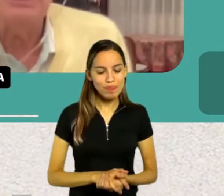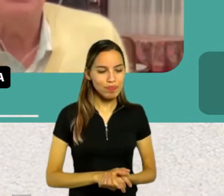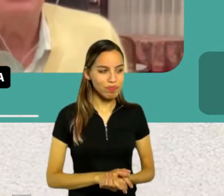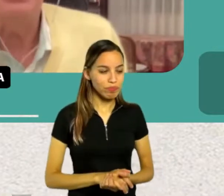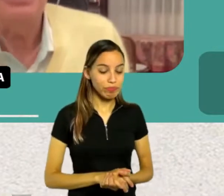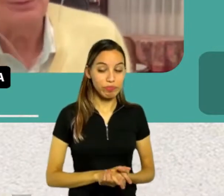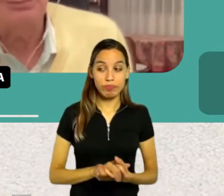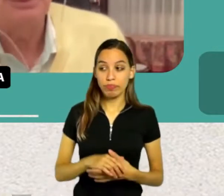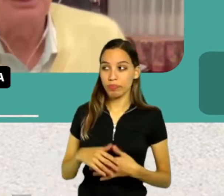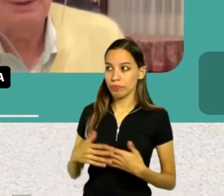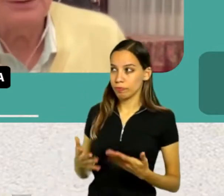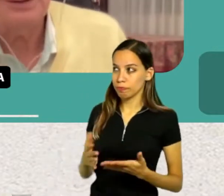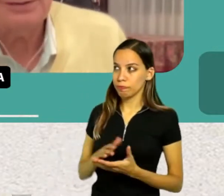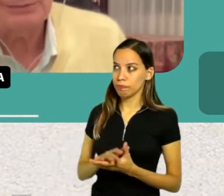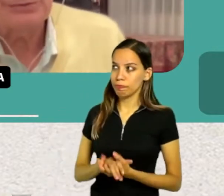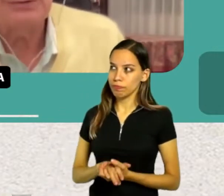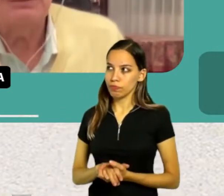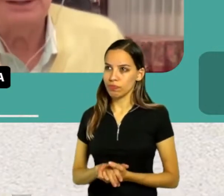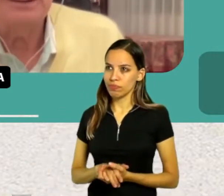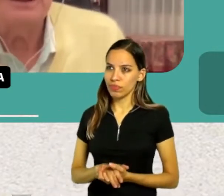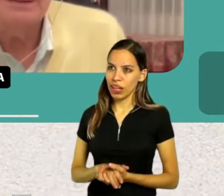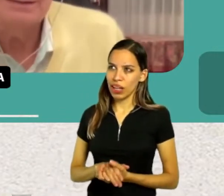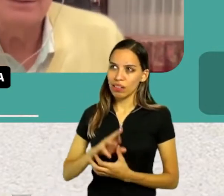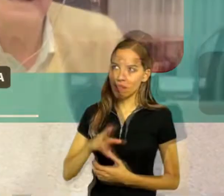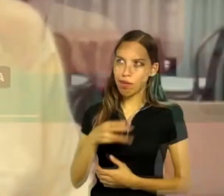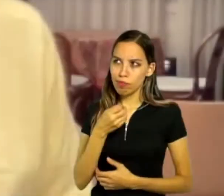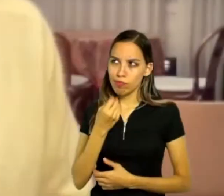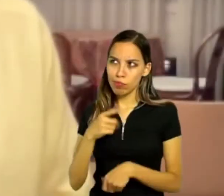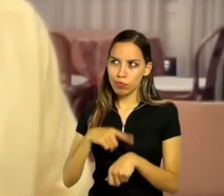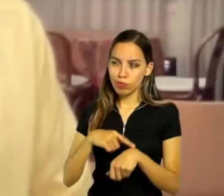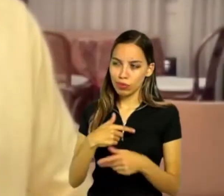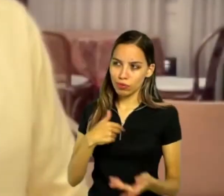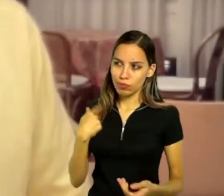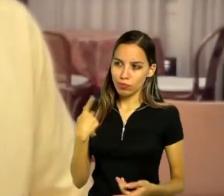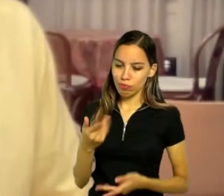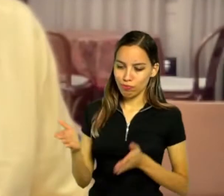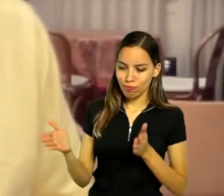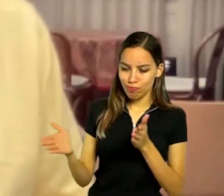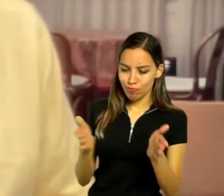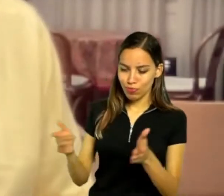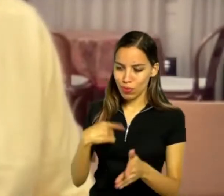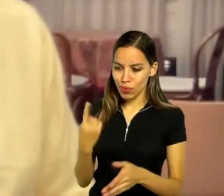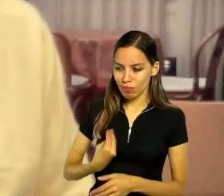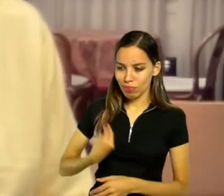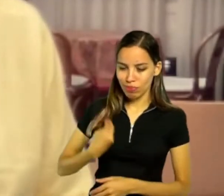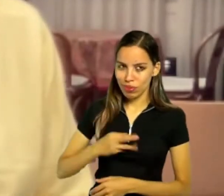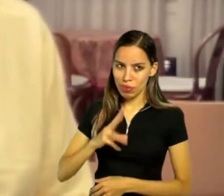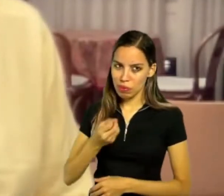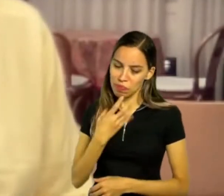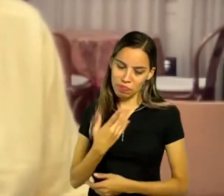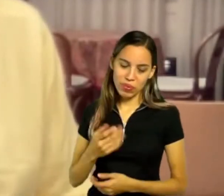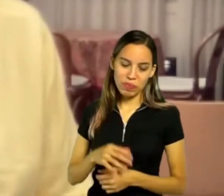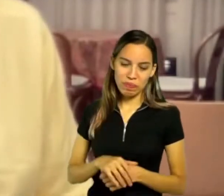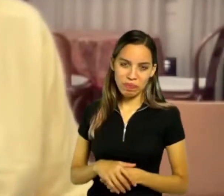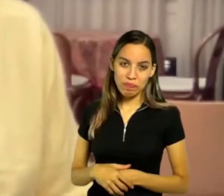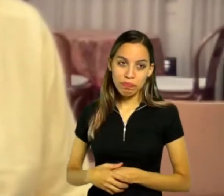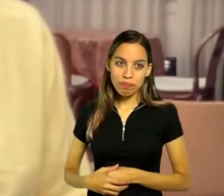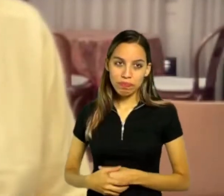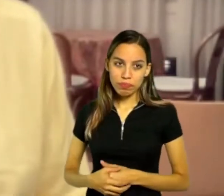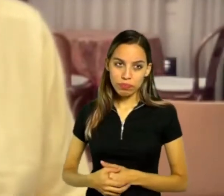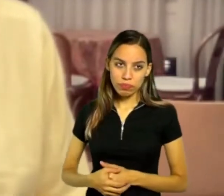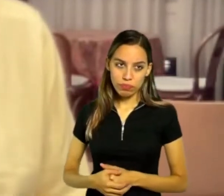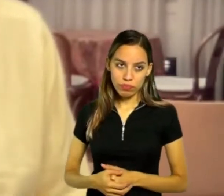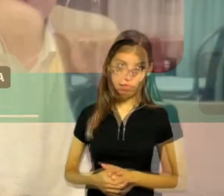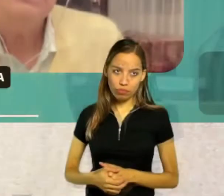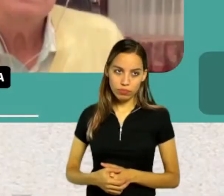Alfredo, não é bom, não é um bom momento que nós estamos vivendo, né? Evidentemente que não. Eu acho que... Desculpa,